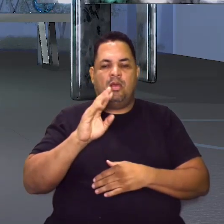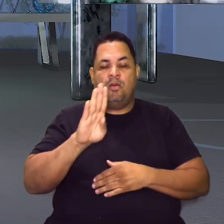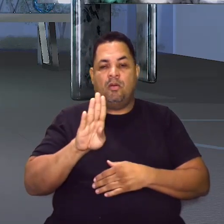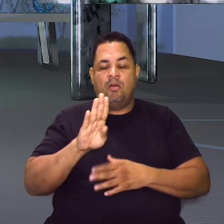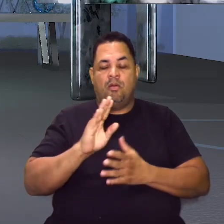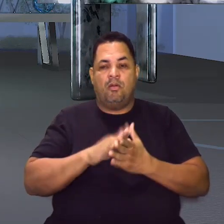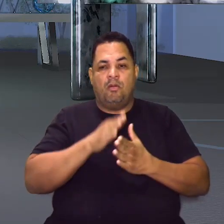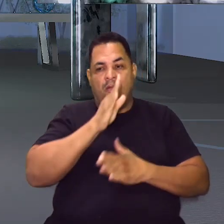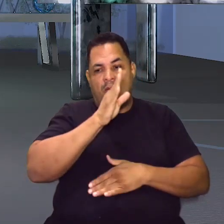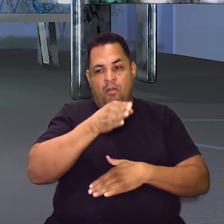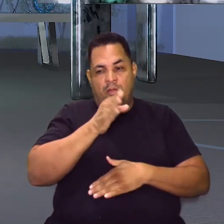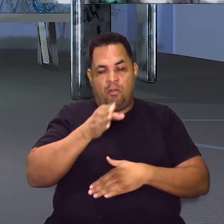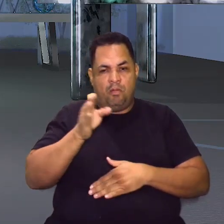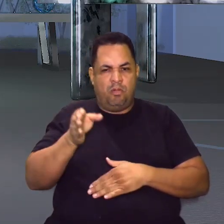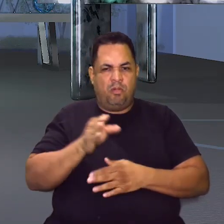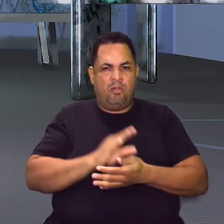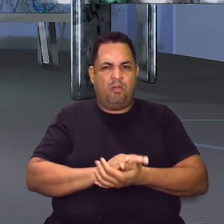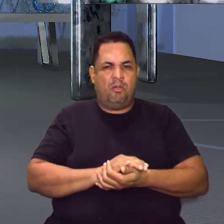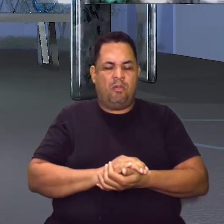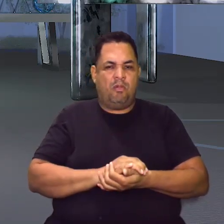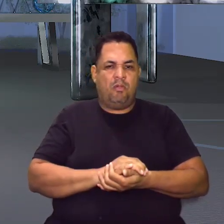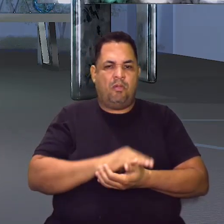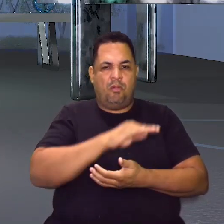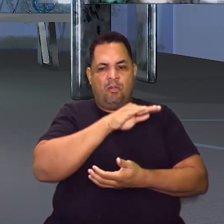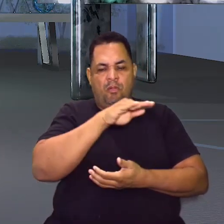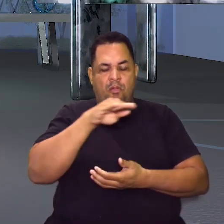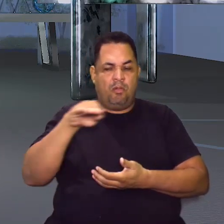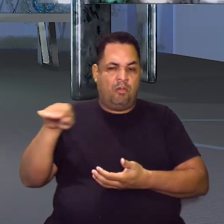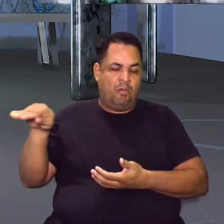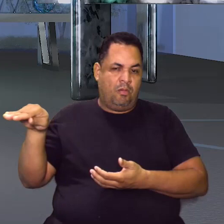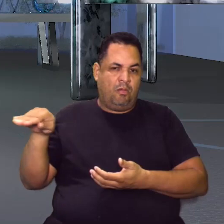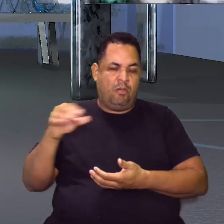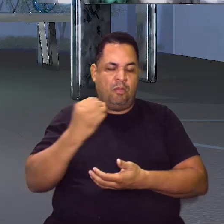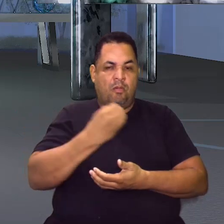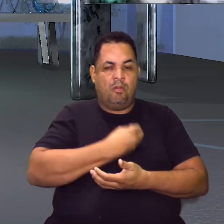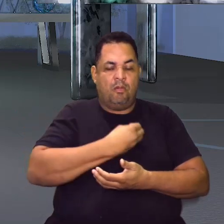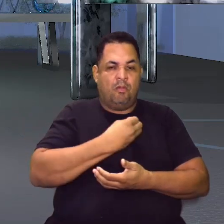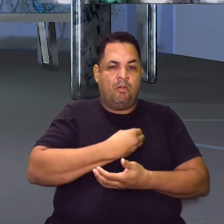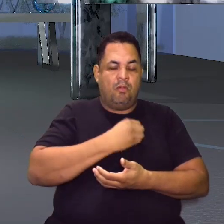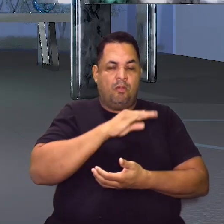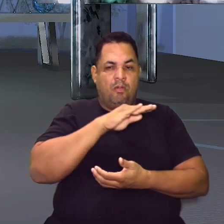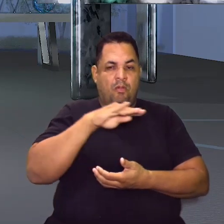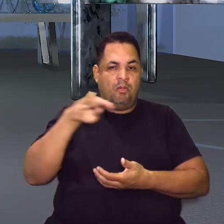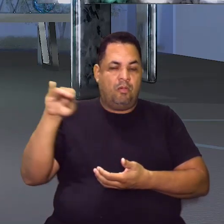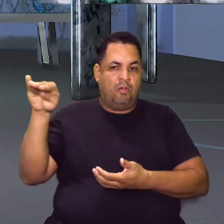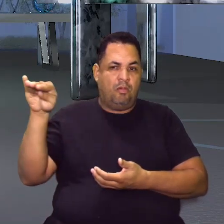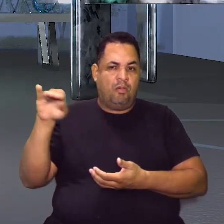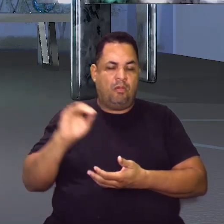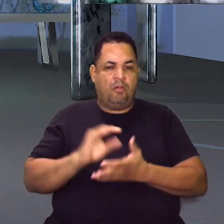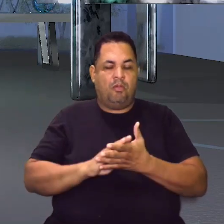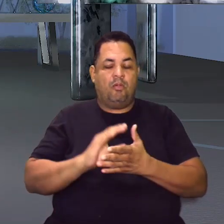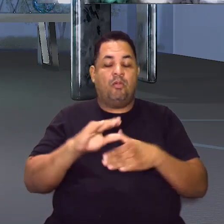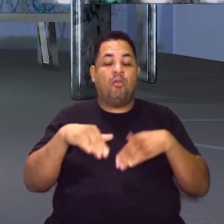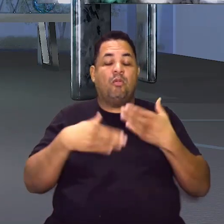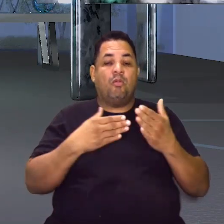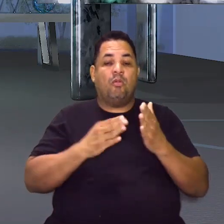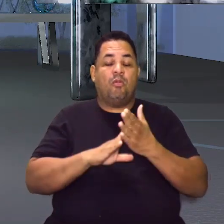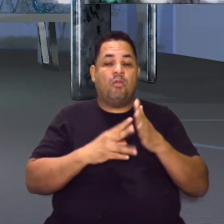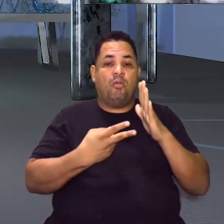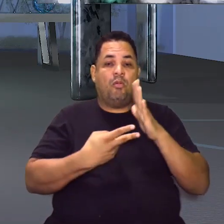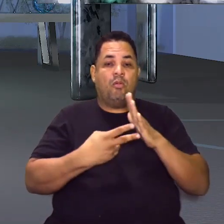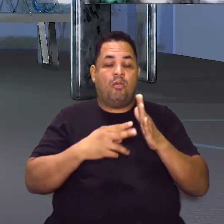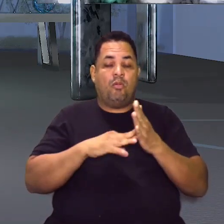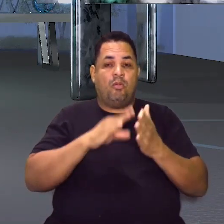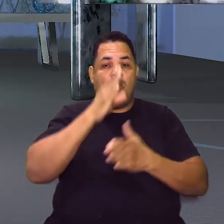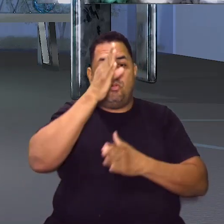e assim sucessivamente. Sempre na ordem crescente do número atômico. Ok? O que significa as